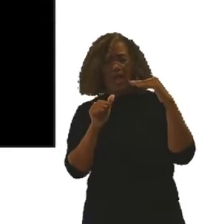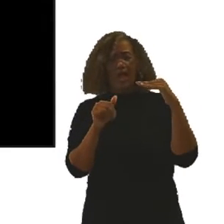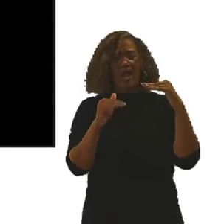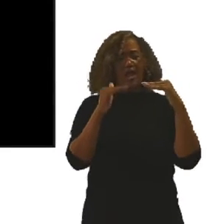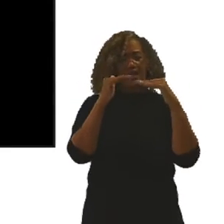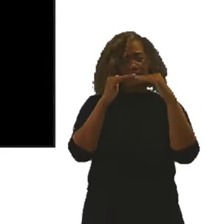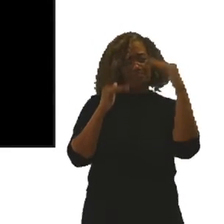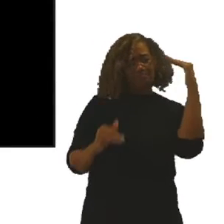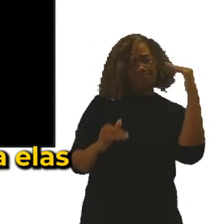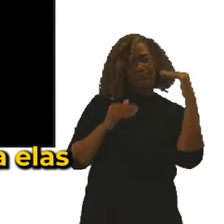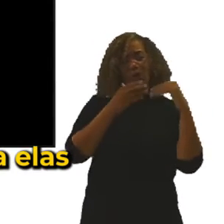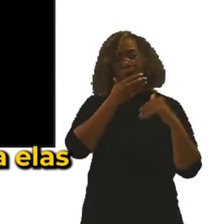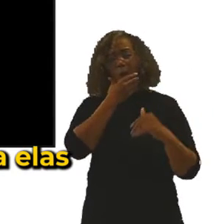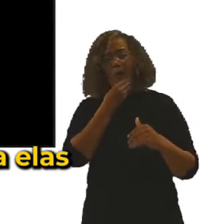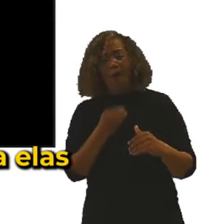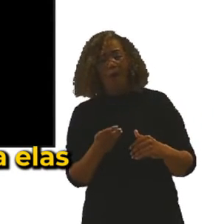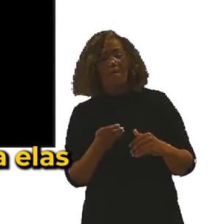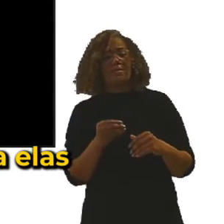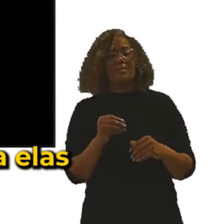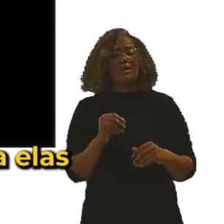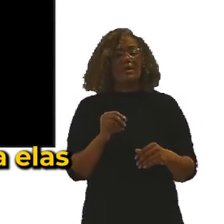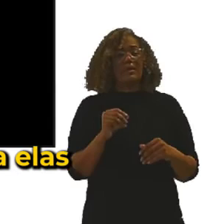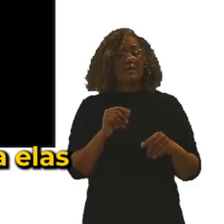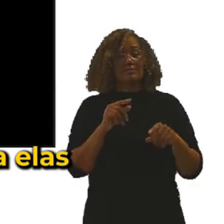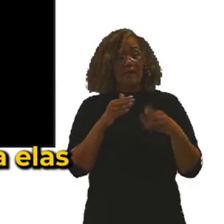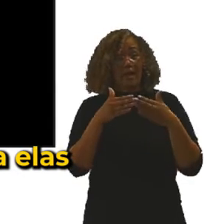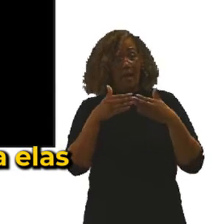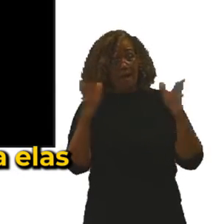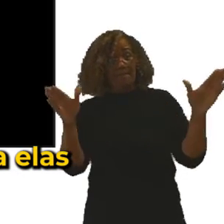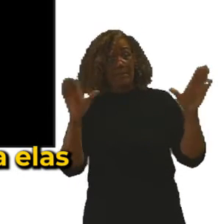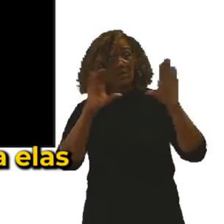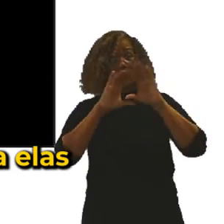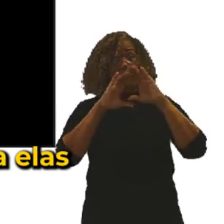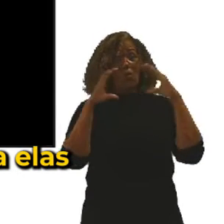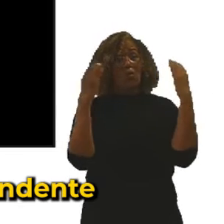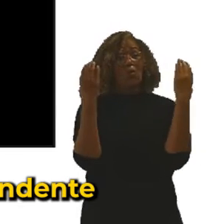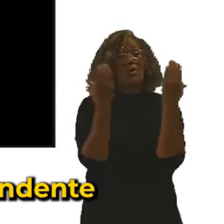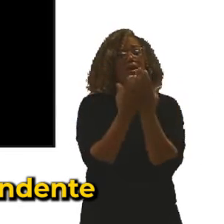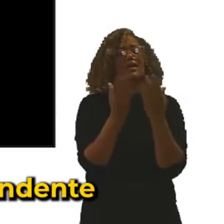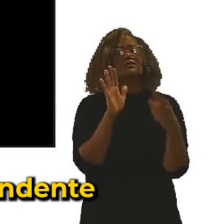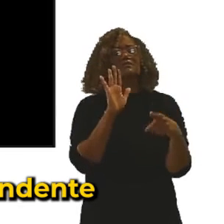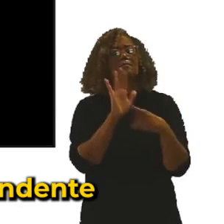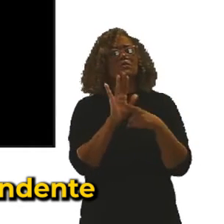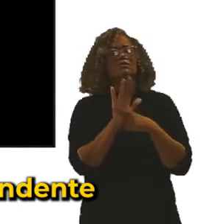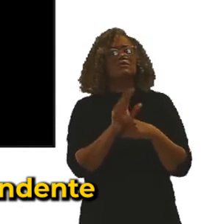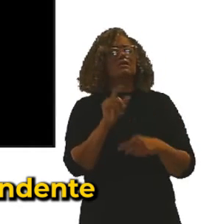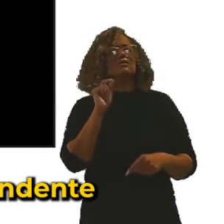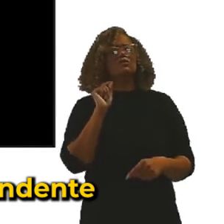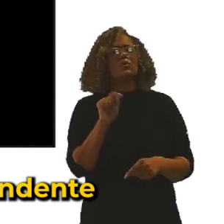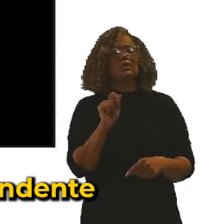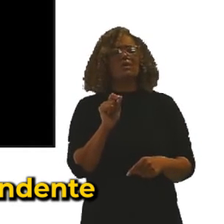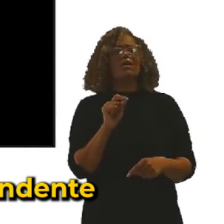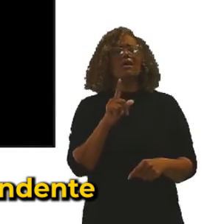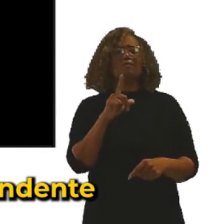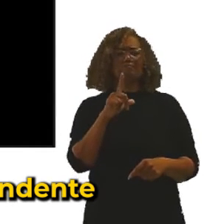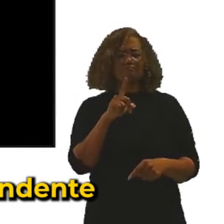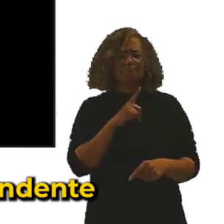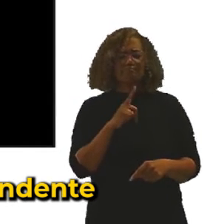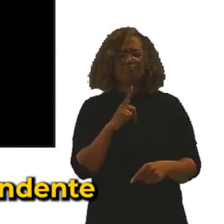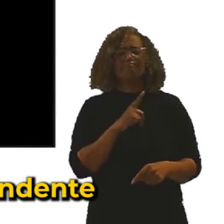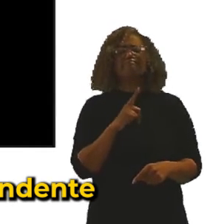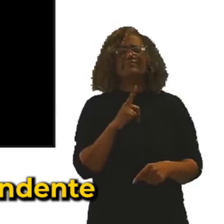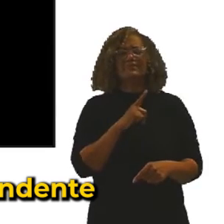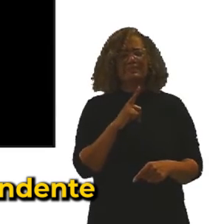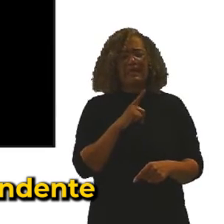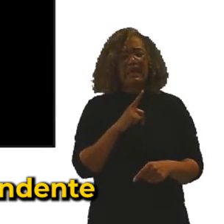né? Ela abriu o Congresso falando isso, que elas documentam, então, que existe uma